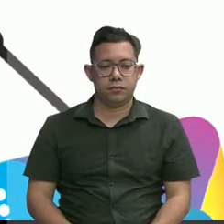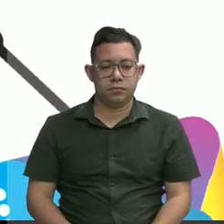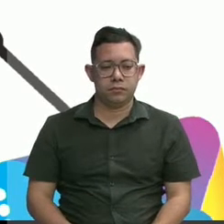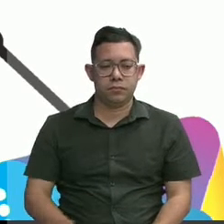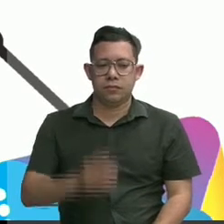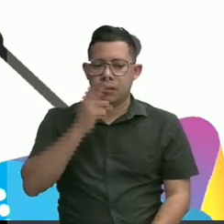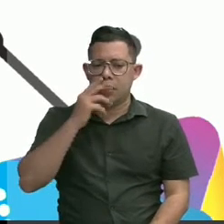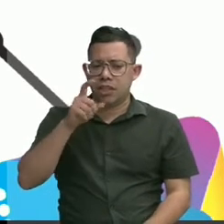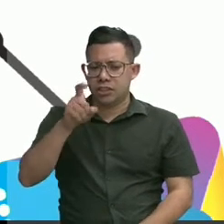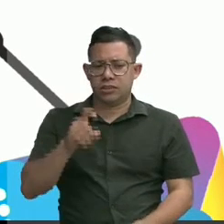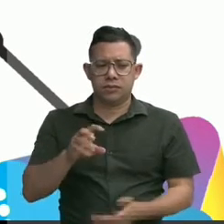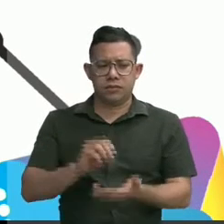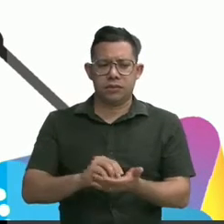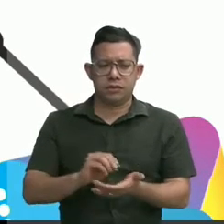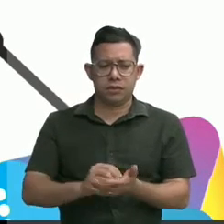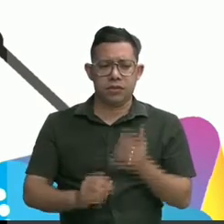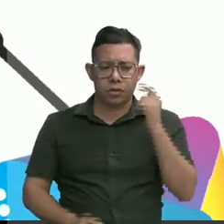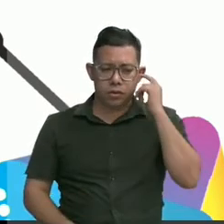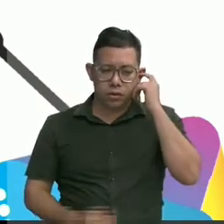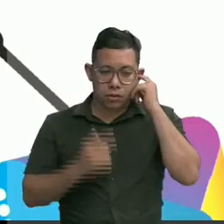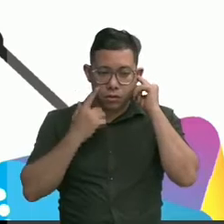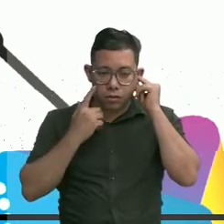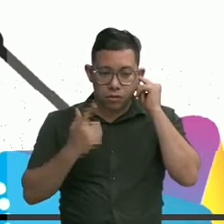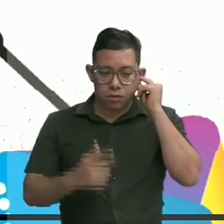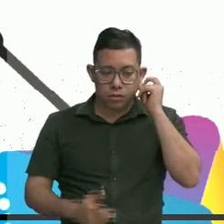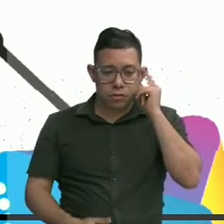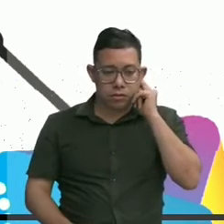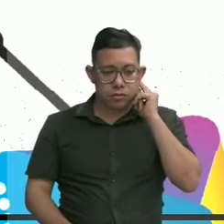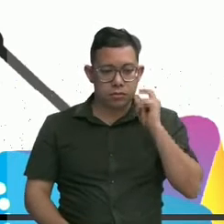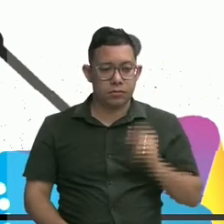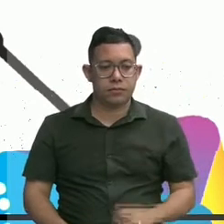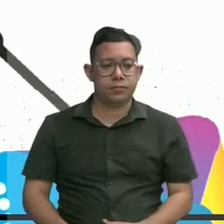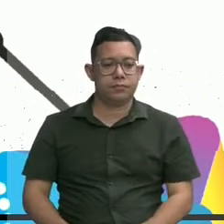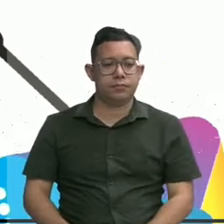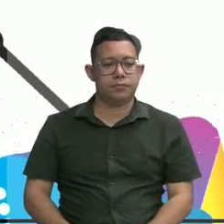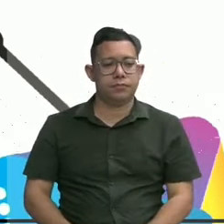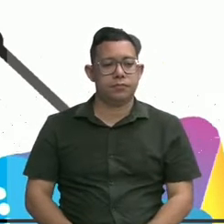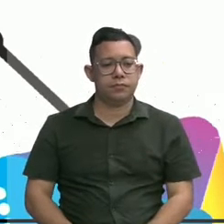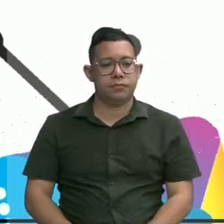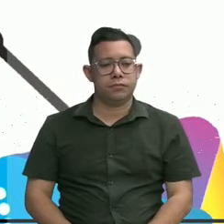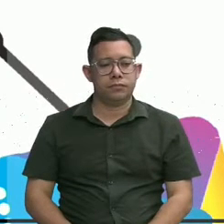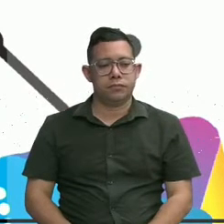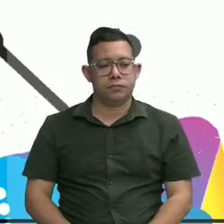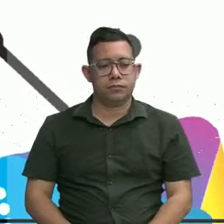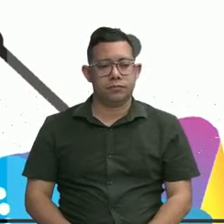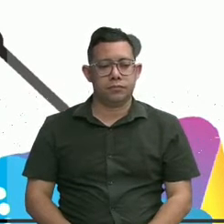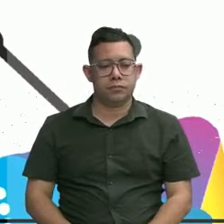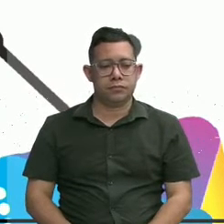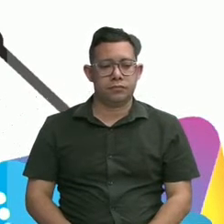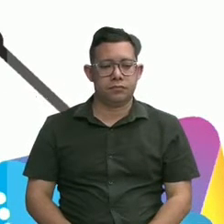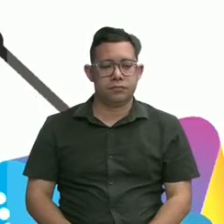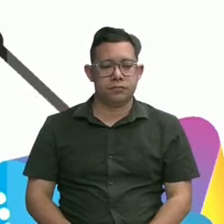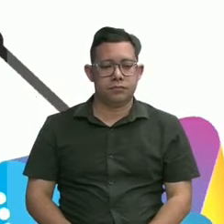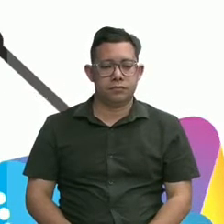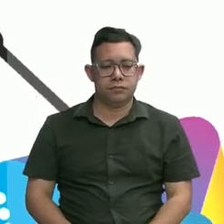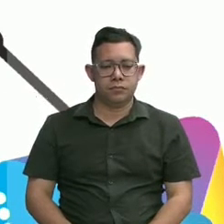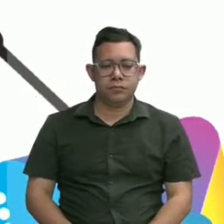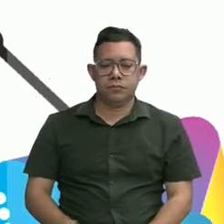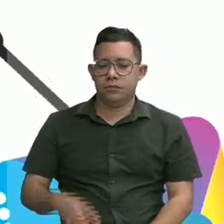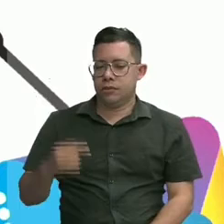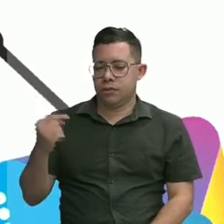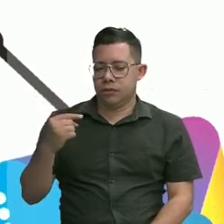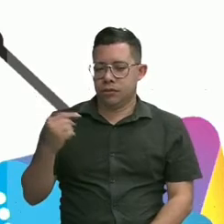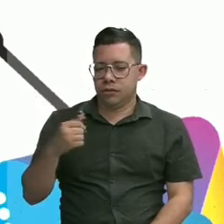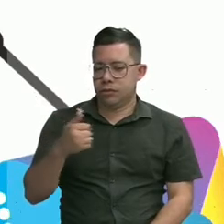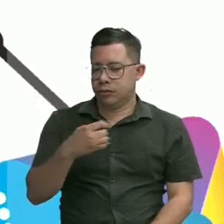faltou um X gente ó vou até colocar aqui ó ou um chip daqui seria x ao quadrado + 10x -